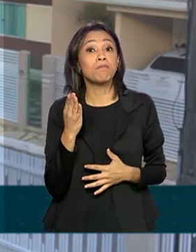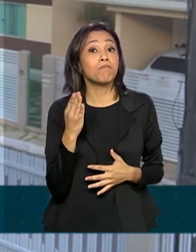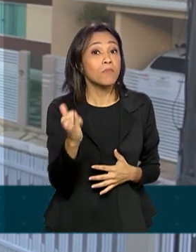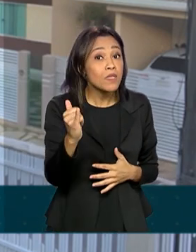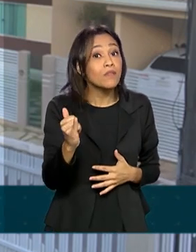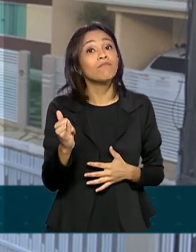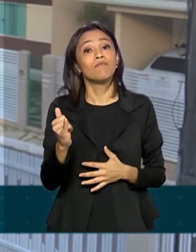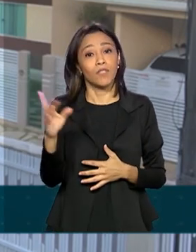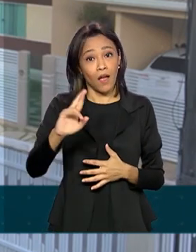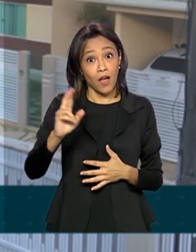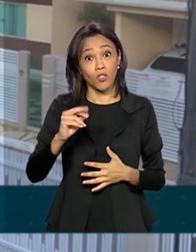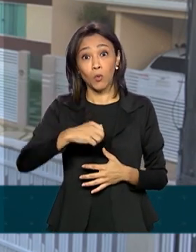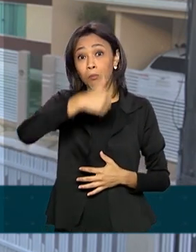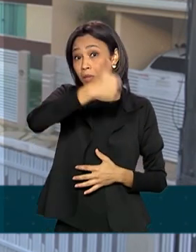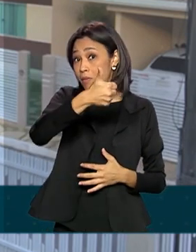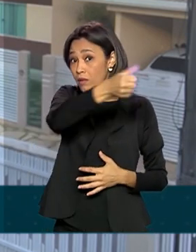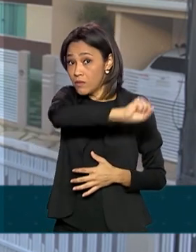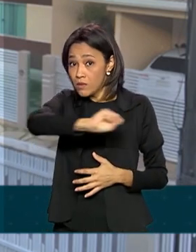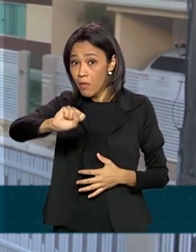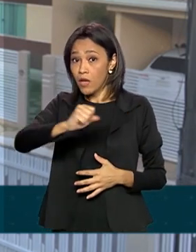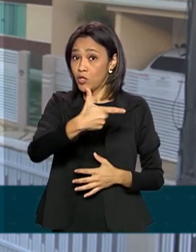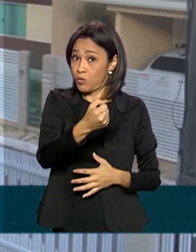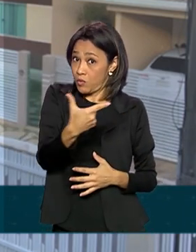reais só no primeiro semestre de 2020.